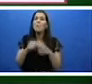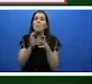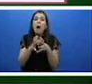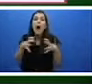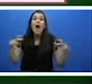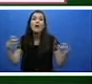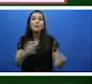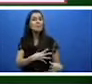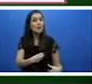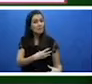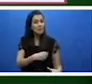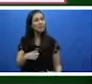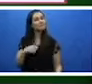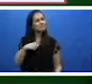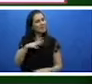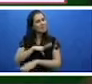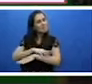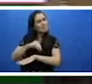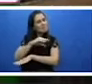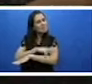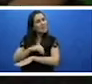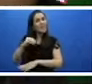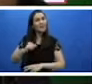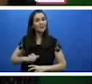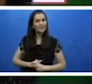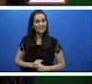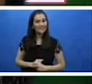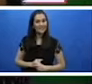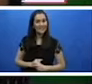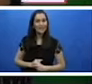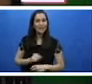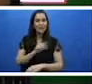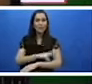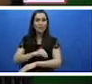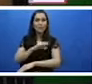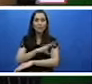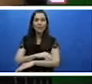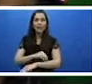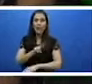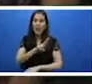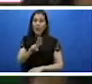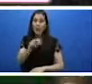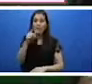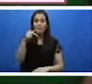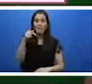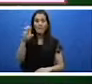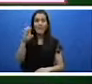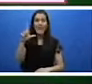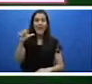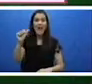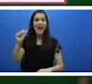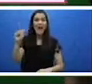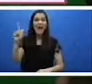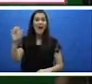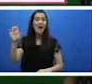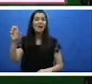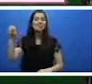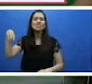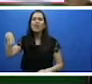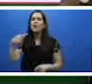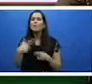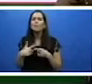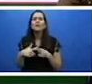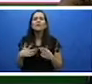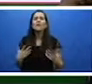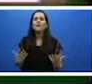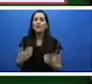dos mamíferos tem. E o conjunto de pelos é chamado de pelagem, tá? Por que que eles têm o pelo?